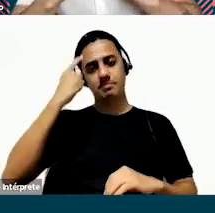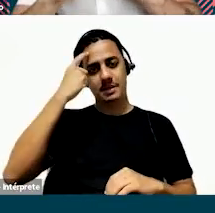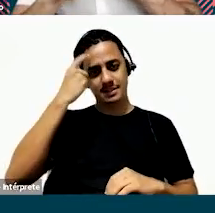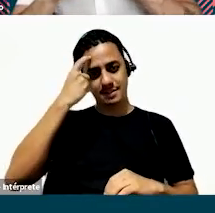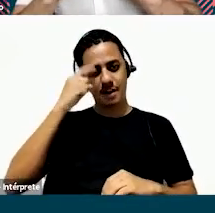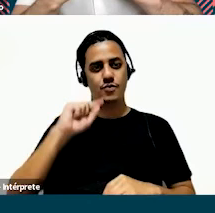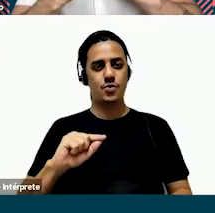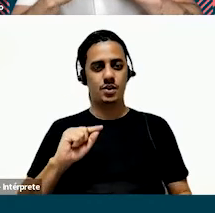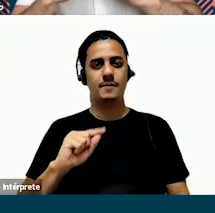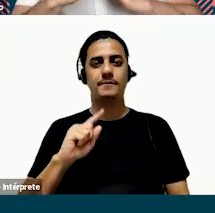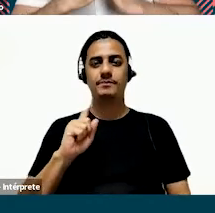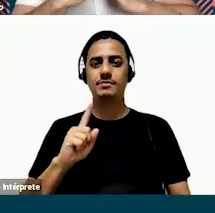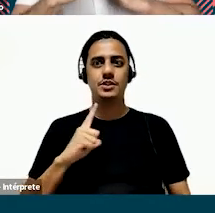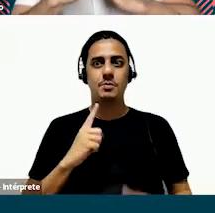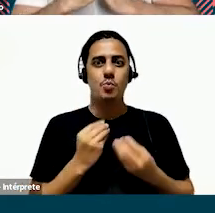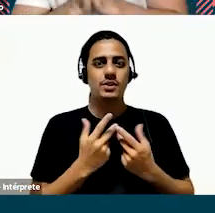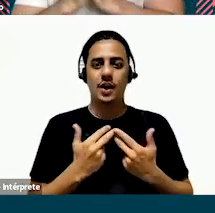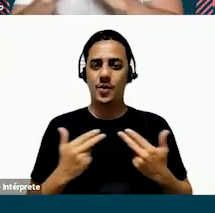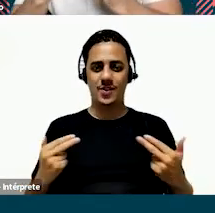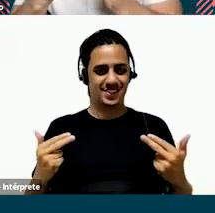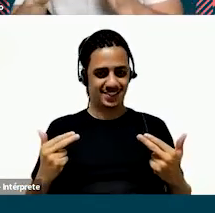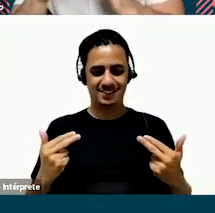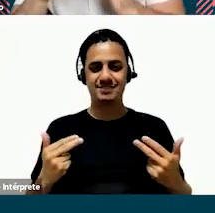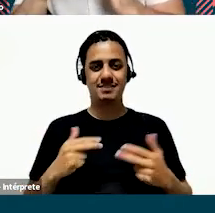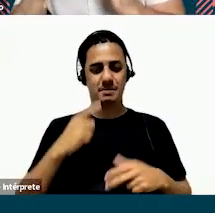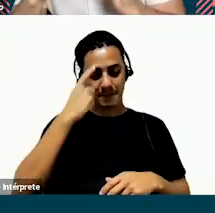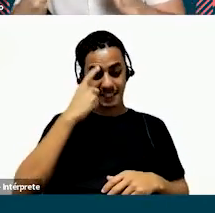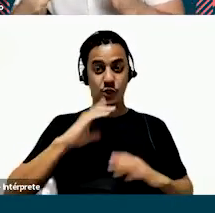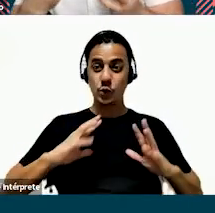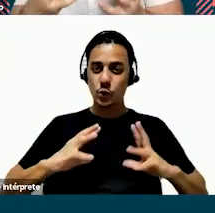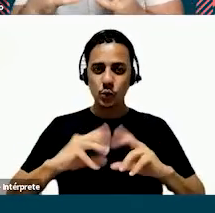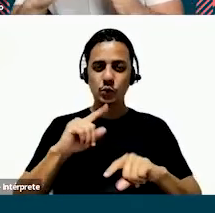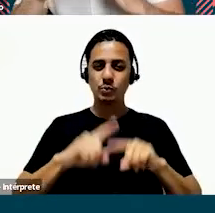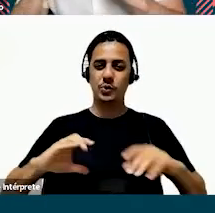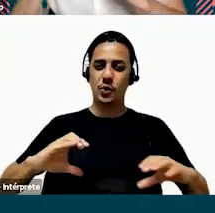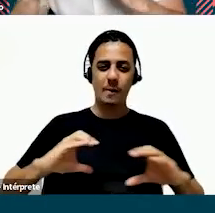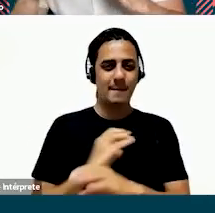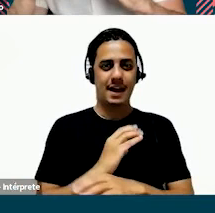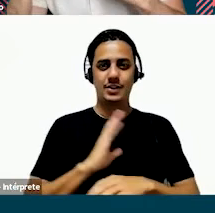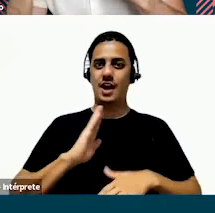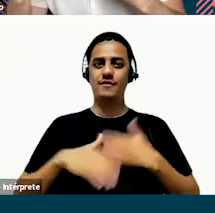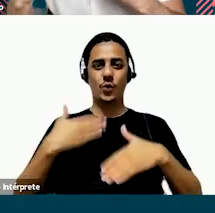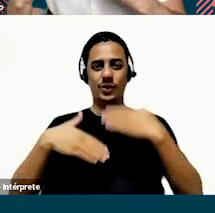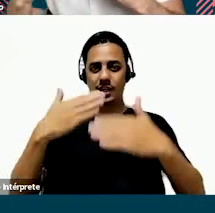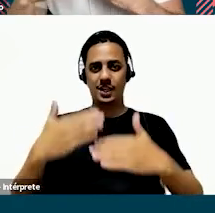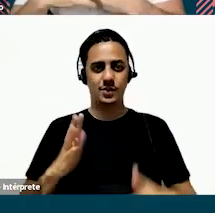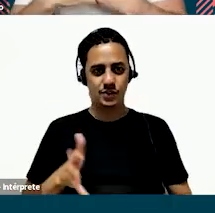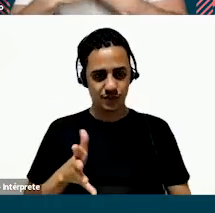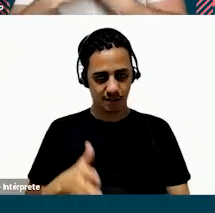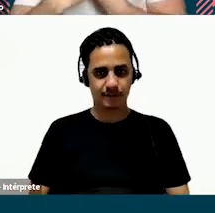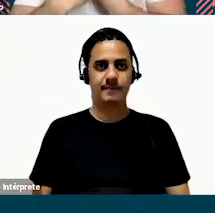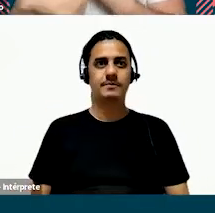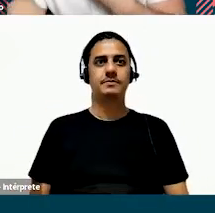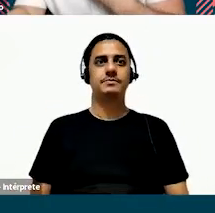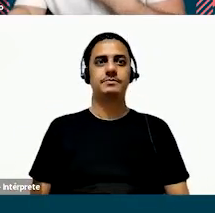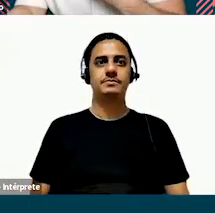tinha planejado, levado para o pitch, era um escopo muito grande, assim, pensando no produto inteiro, assim, já estável, bastante evoluído.